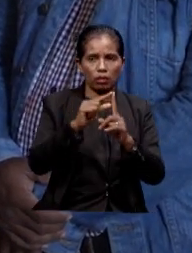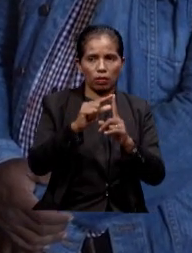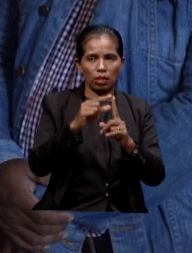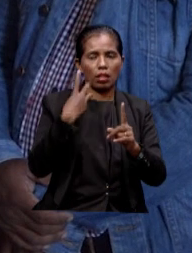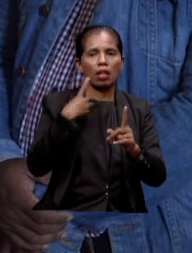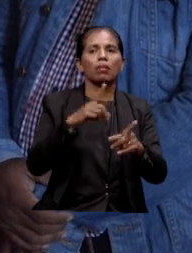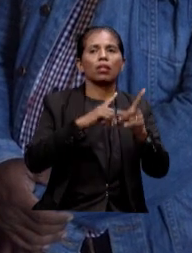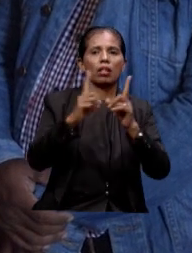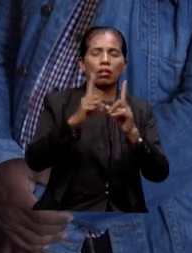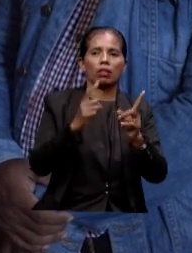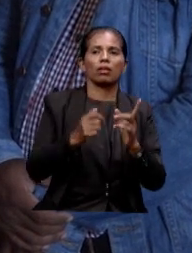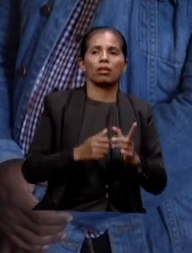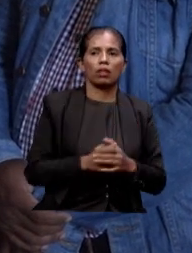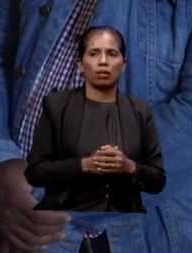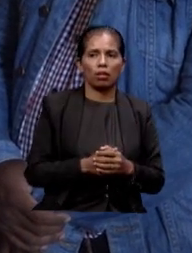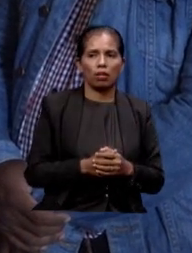ami